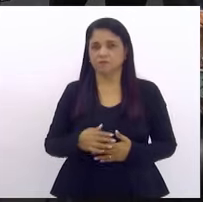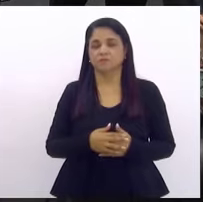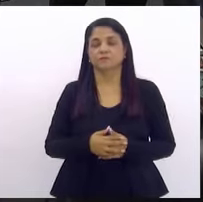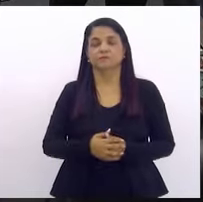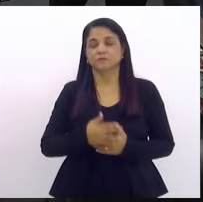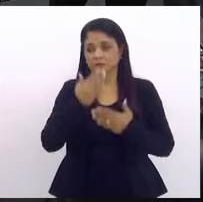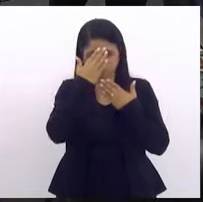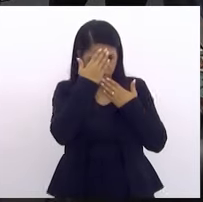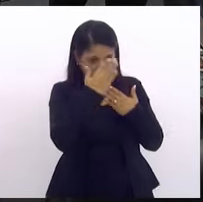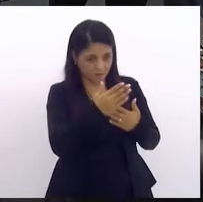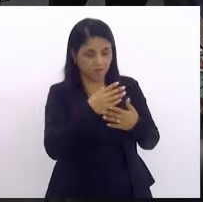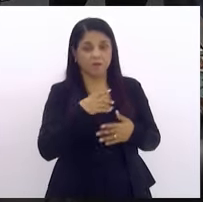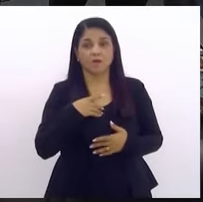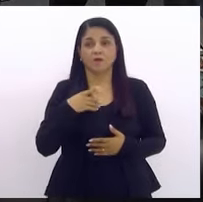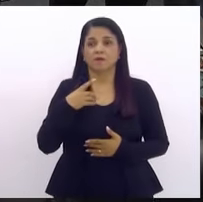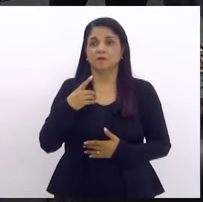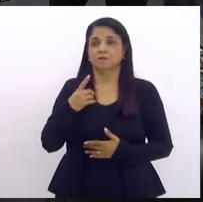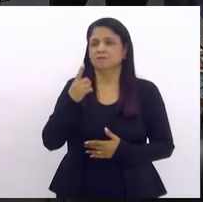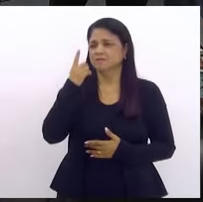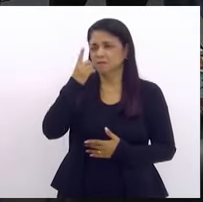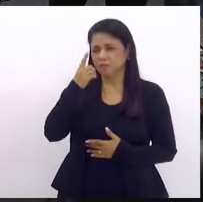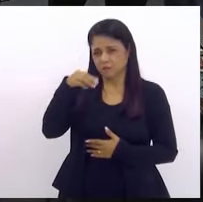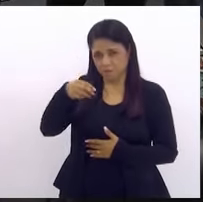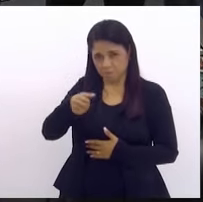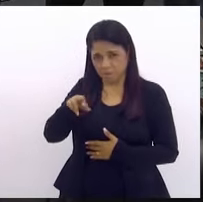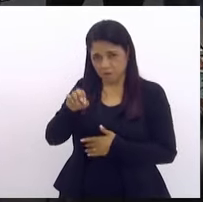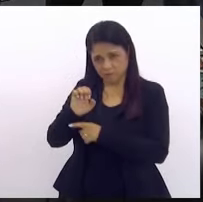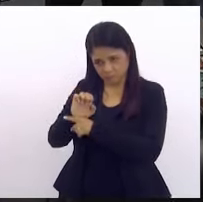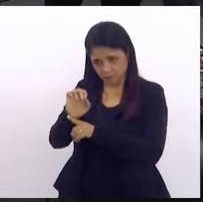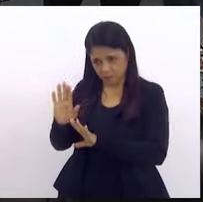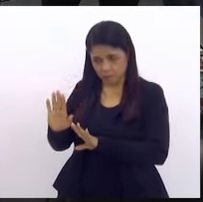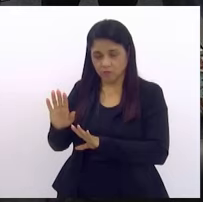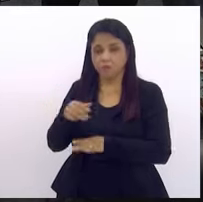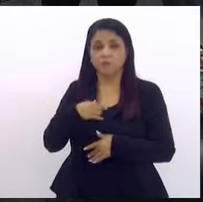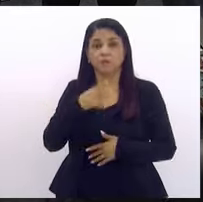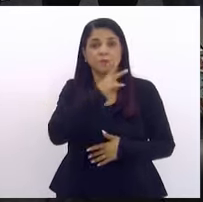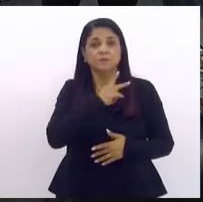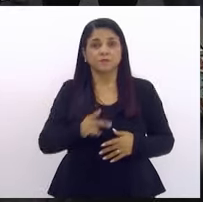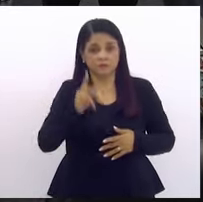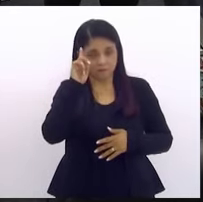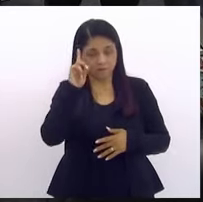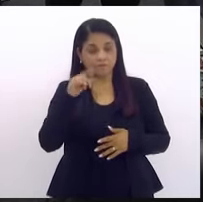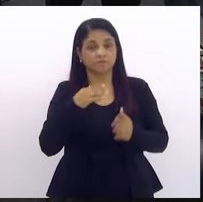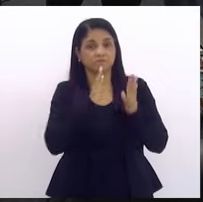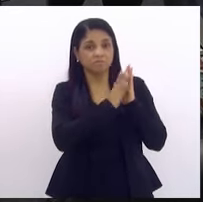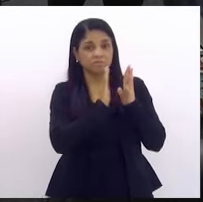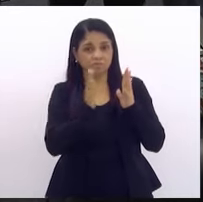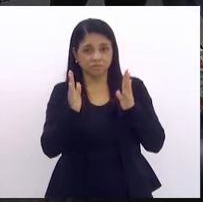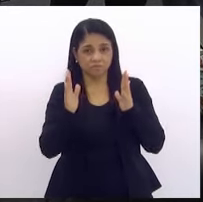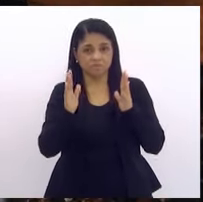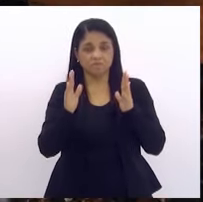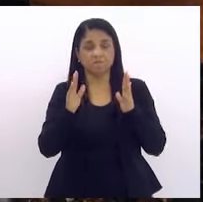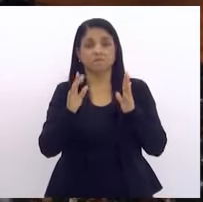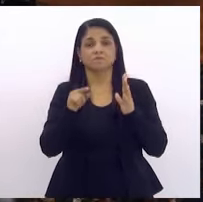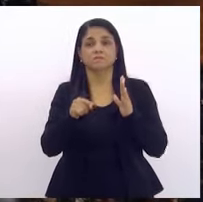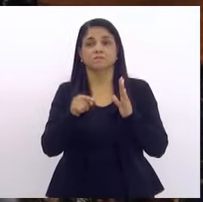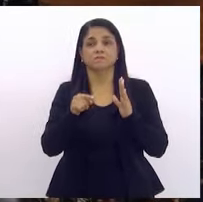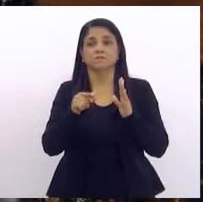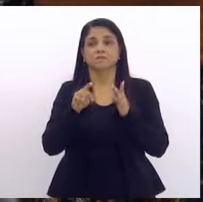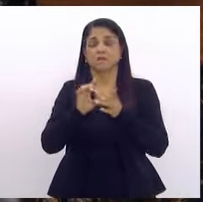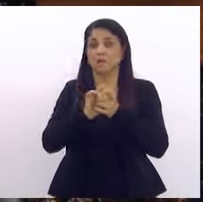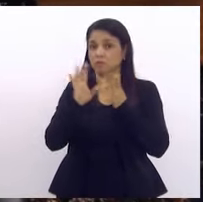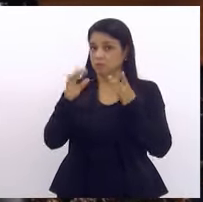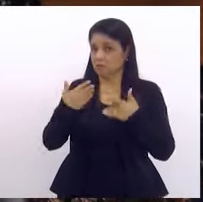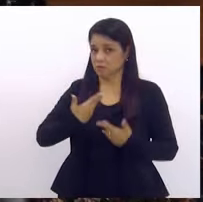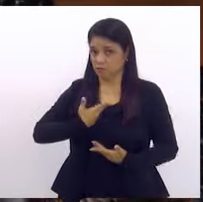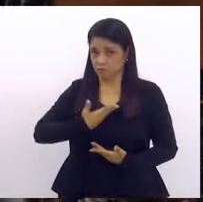Deputado Marta, um minutinho. Presidente. Só porque o Serginho quer fazer uma correção. Eu só queria chamar o feito à ordem, com autorização de Vossa Excelência dos